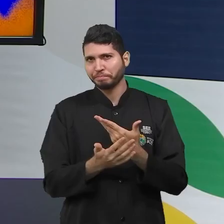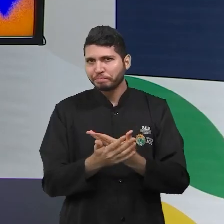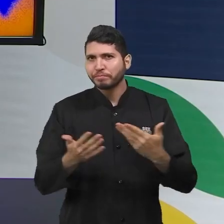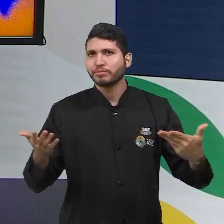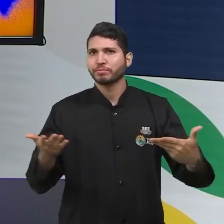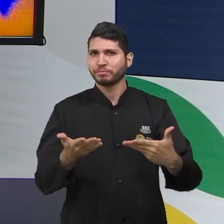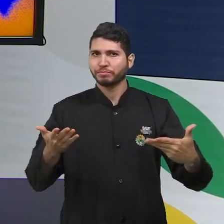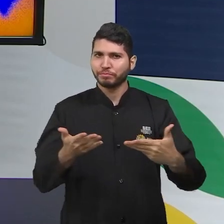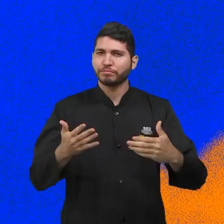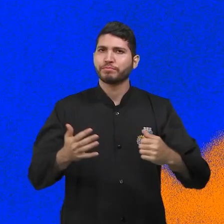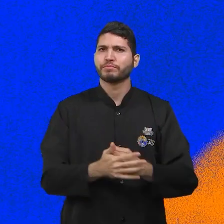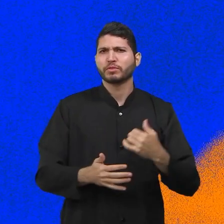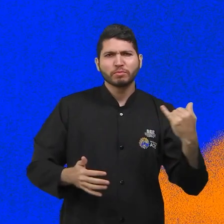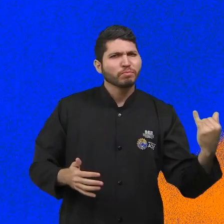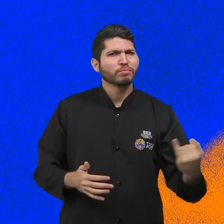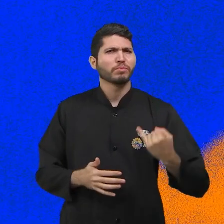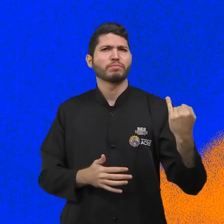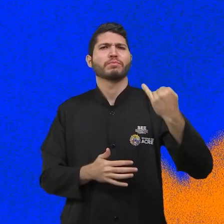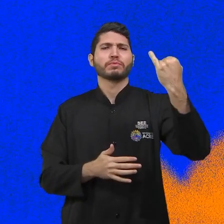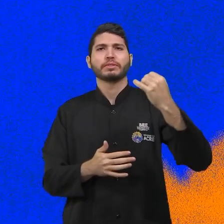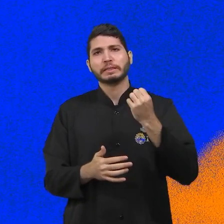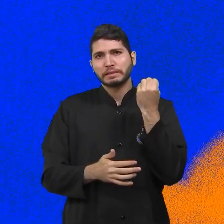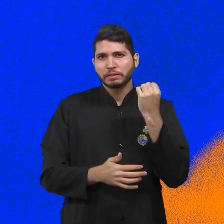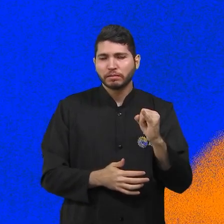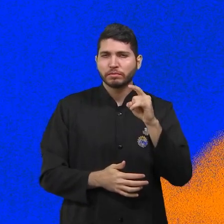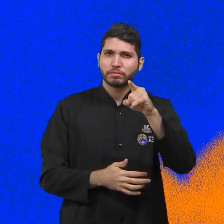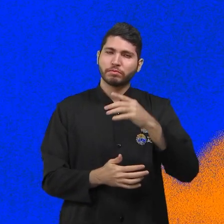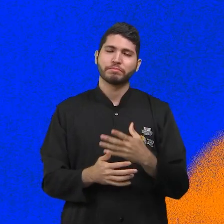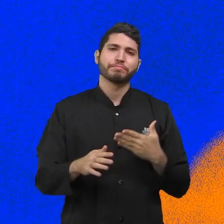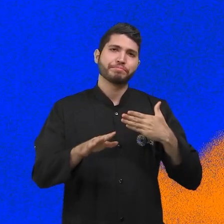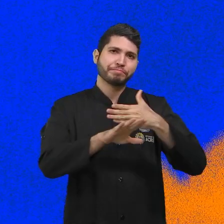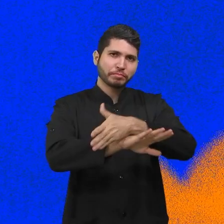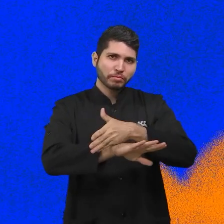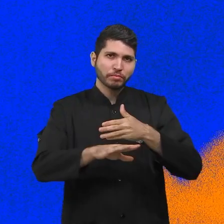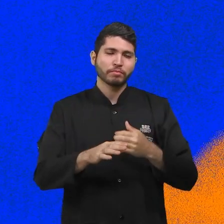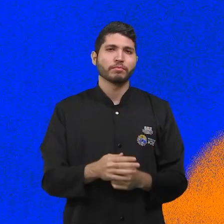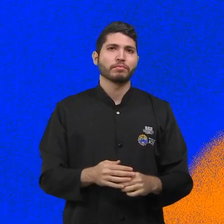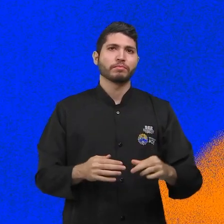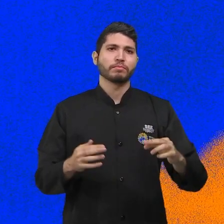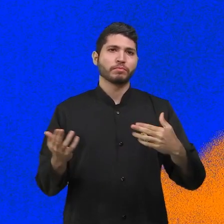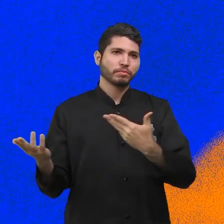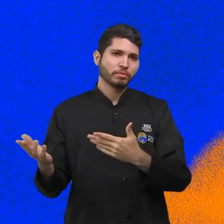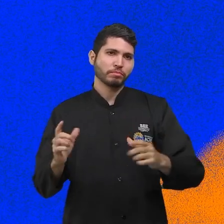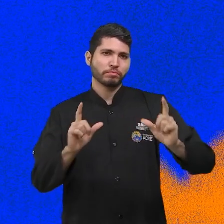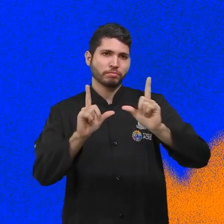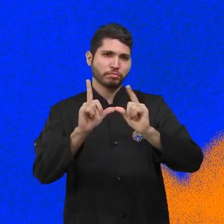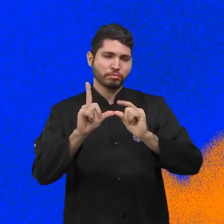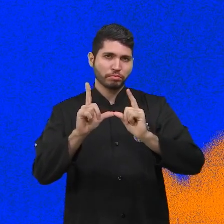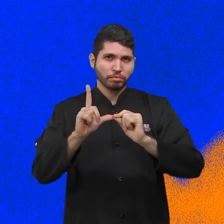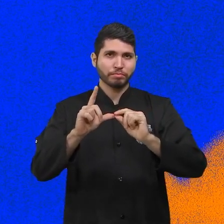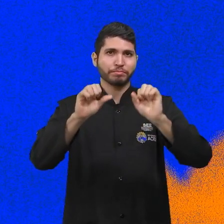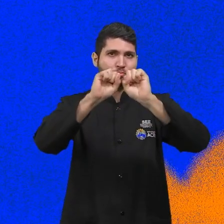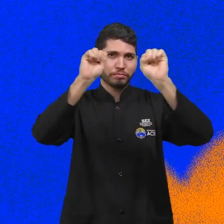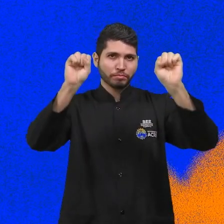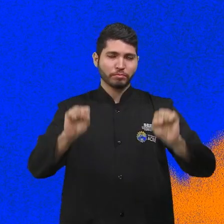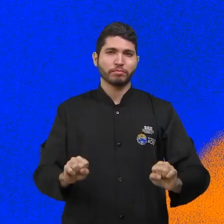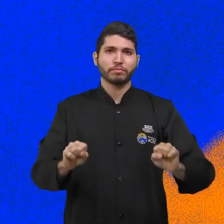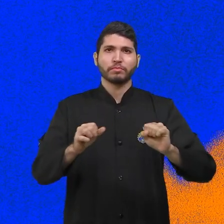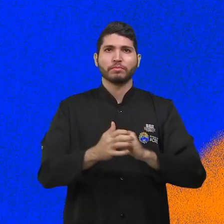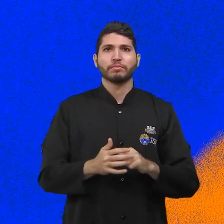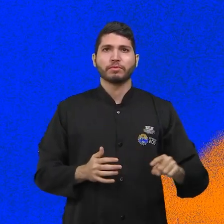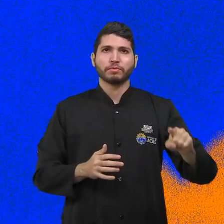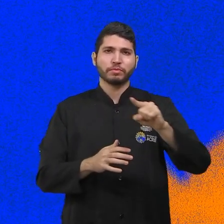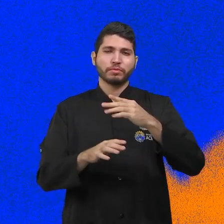tema que é super importante. Se você quiser acessar mais, saber mais a respeito, tem uns links aí na nossa plataforma para você